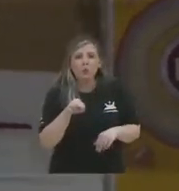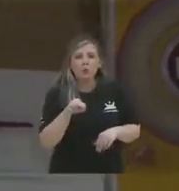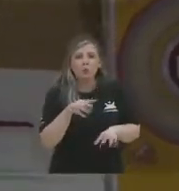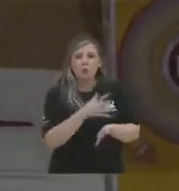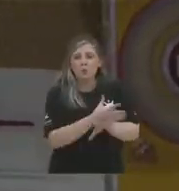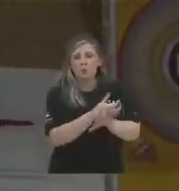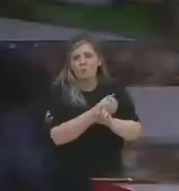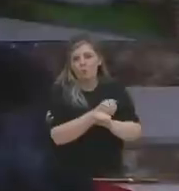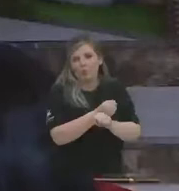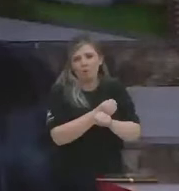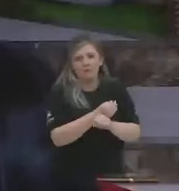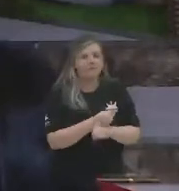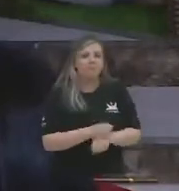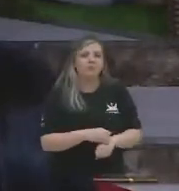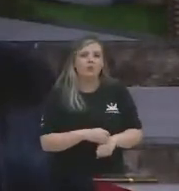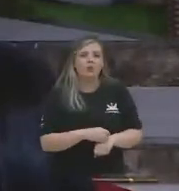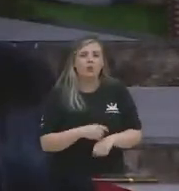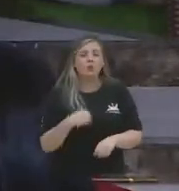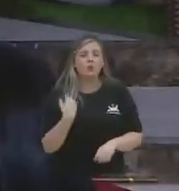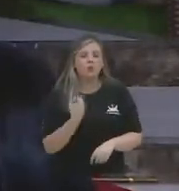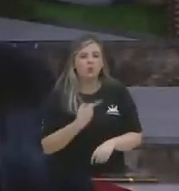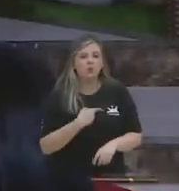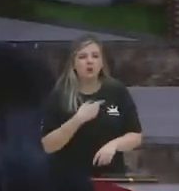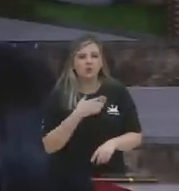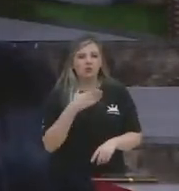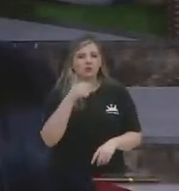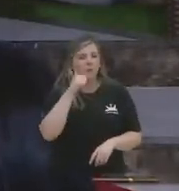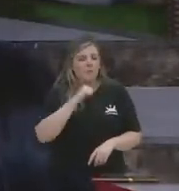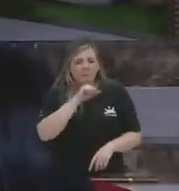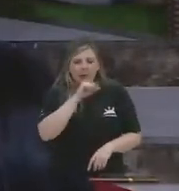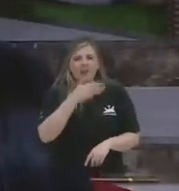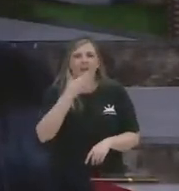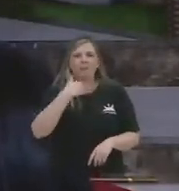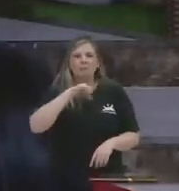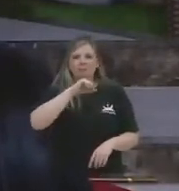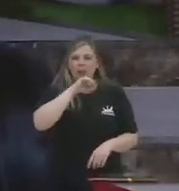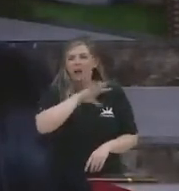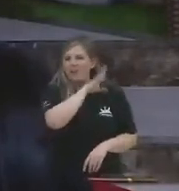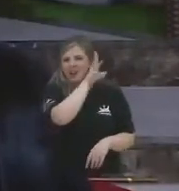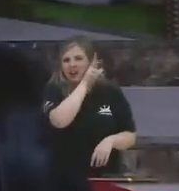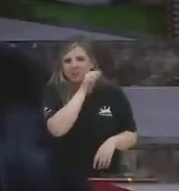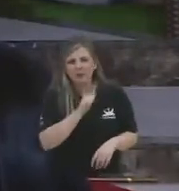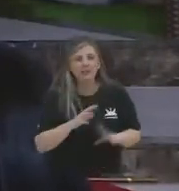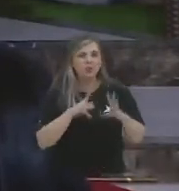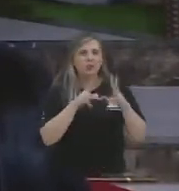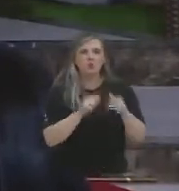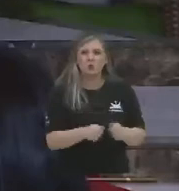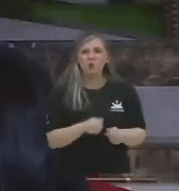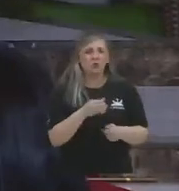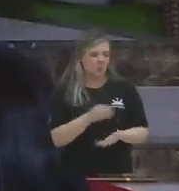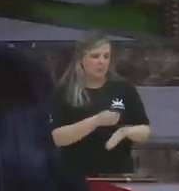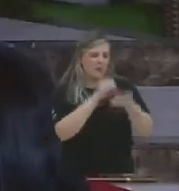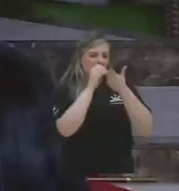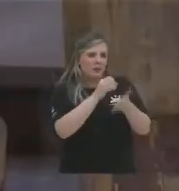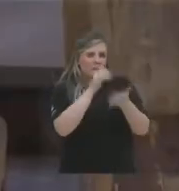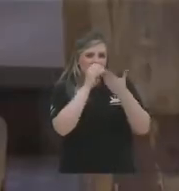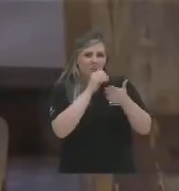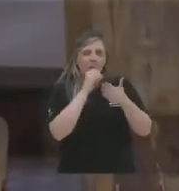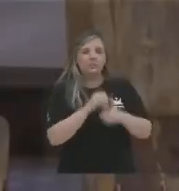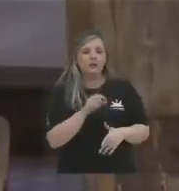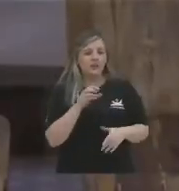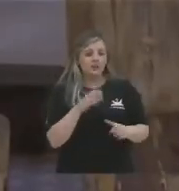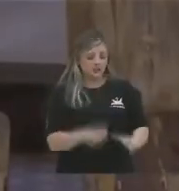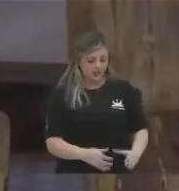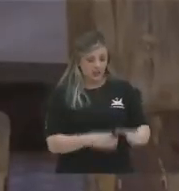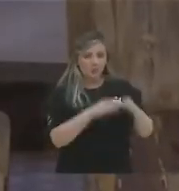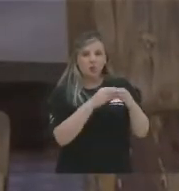os animais beberam dessa água, e faz toda a vida que esse poço está aqui, nunca secou. Agora você vem dizer que tem uma